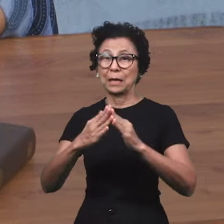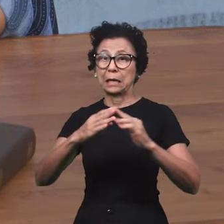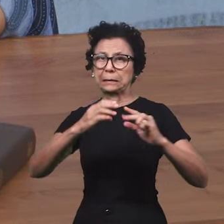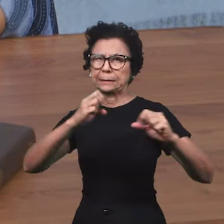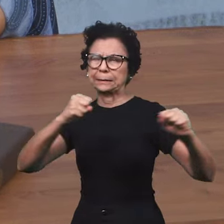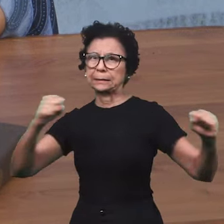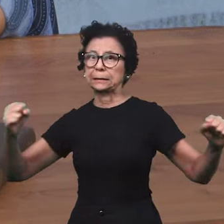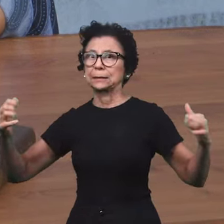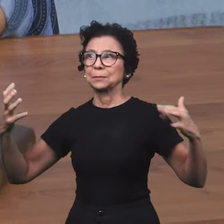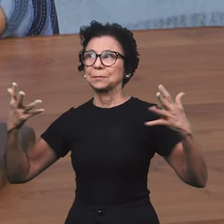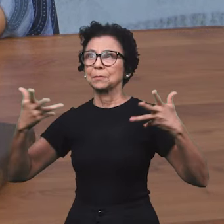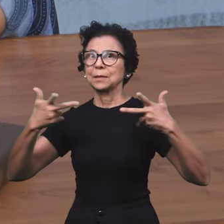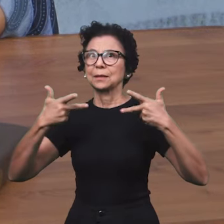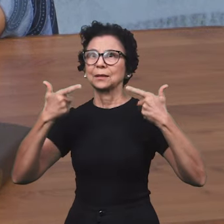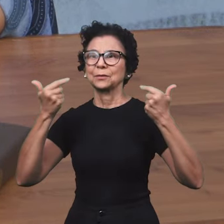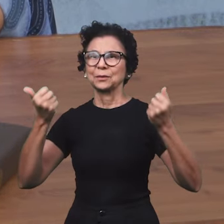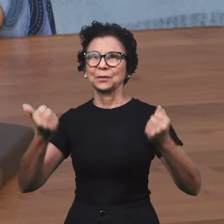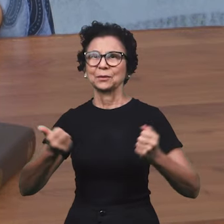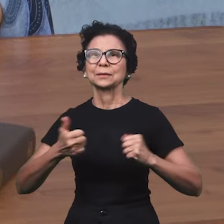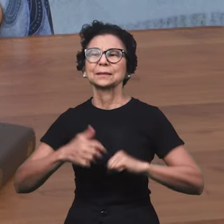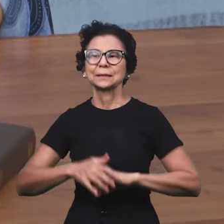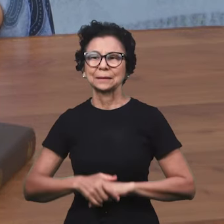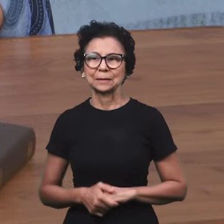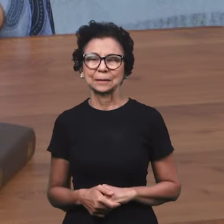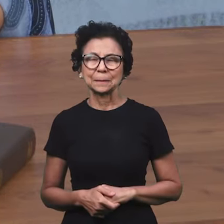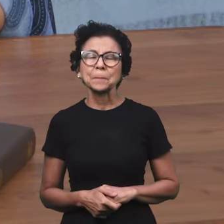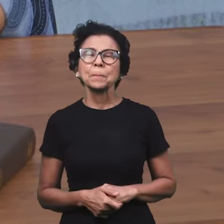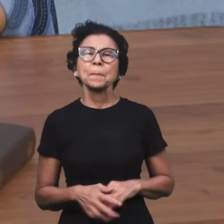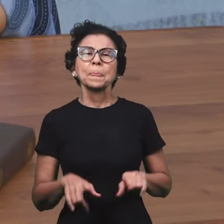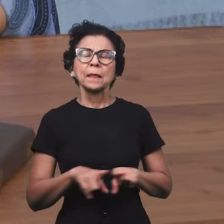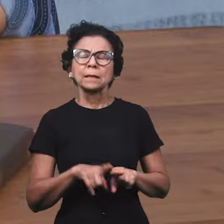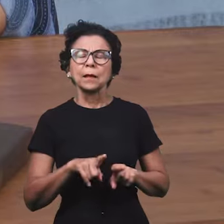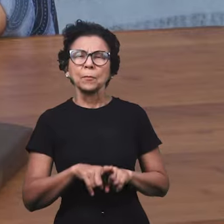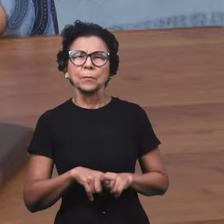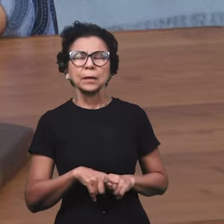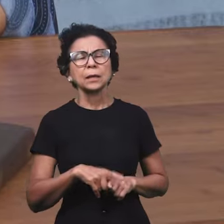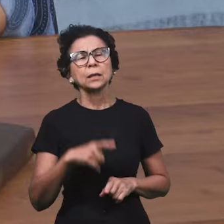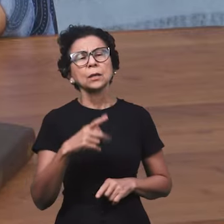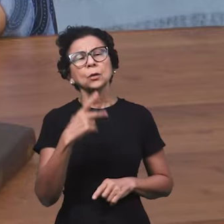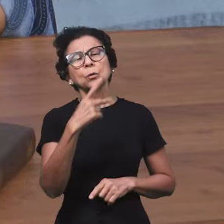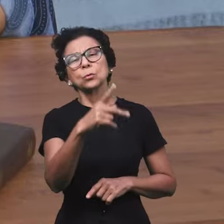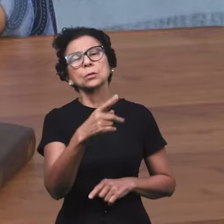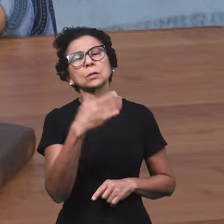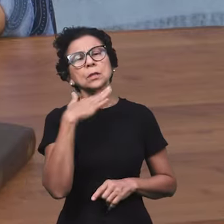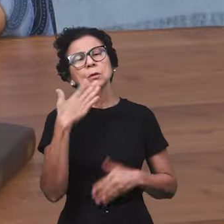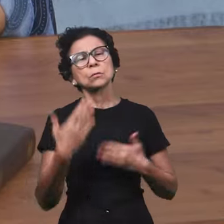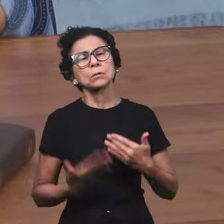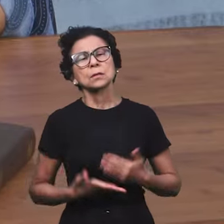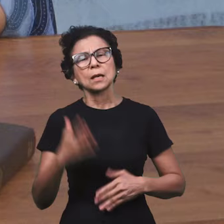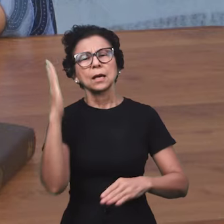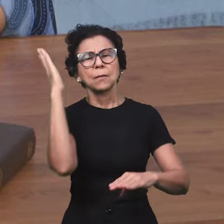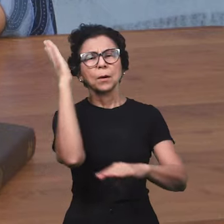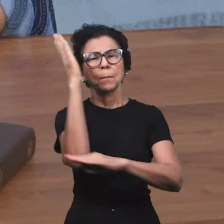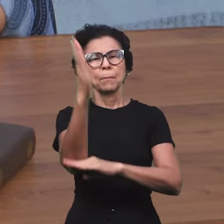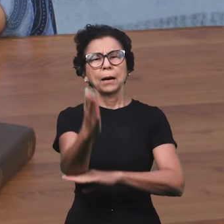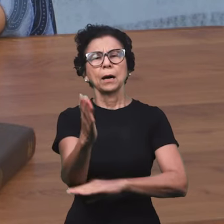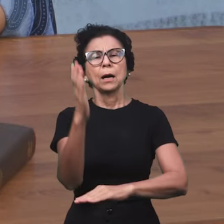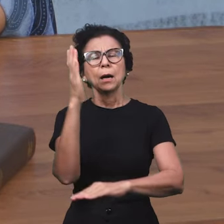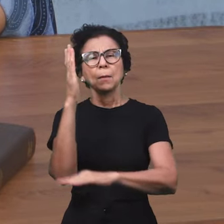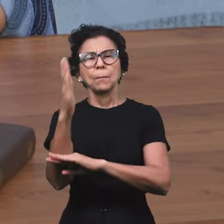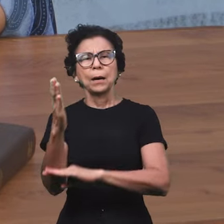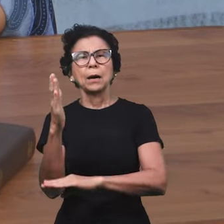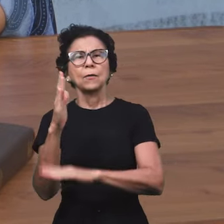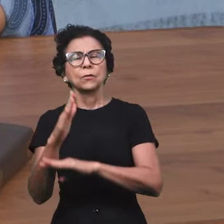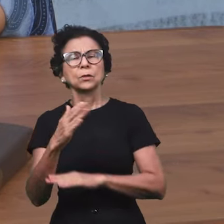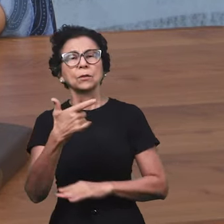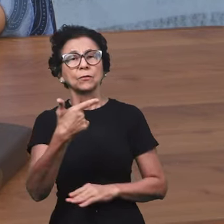e maravilhosa. E eis que a teus servos, os cortadores, que cortarem a madeira, darei